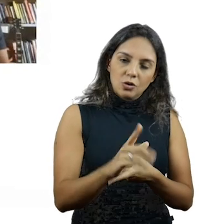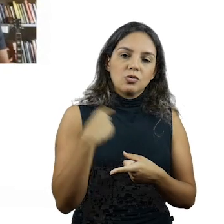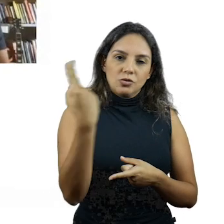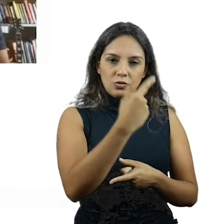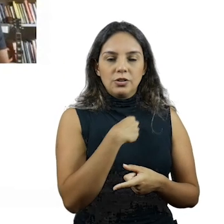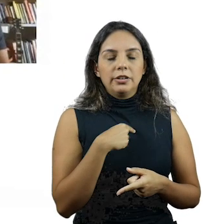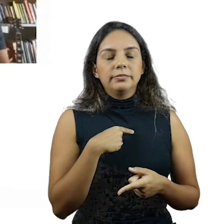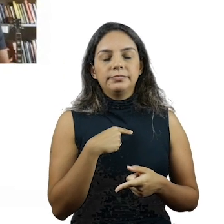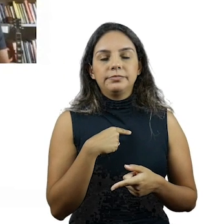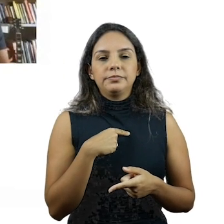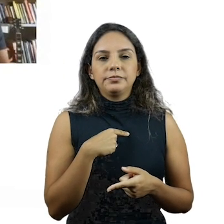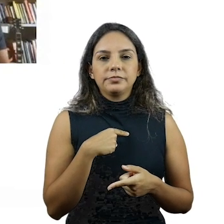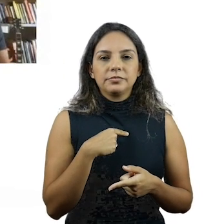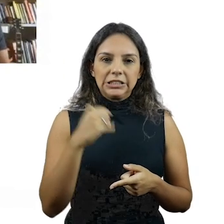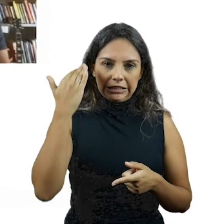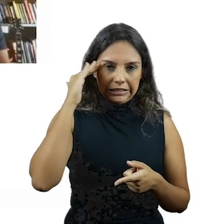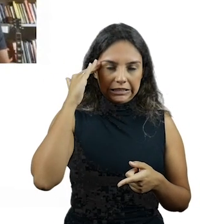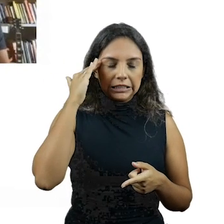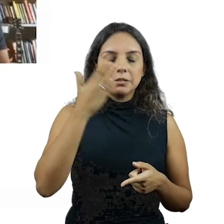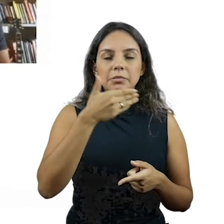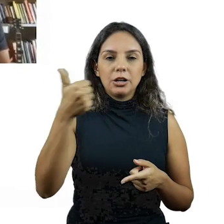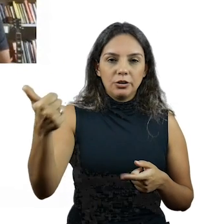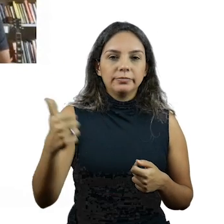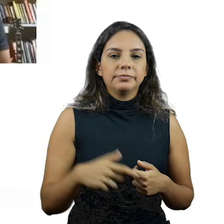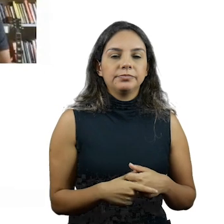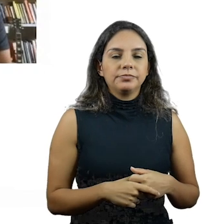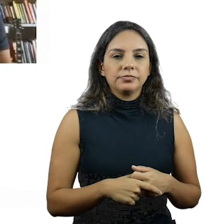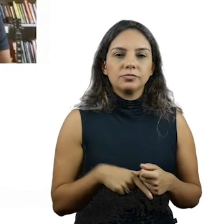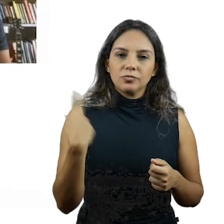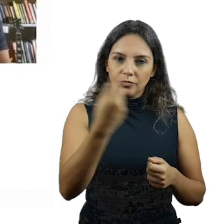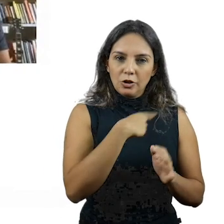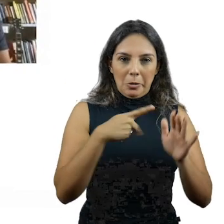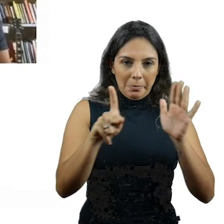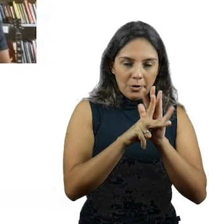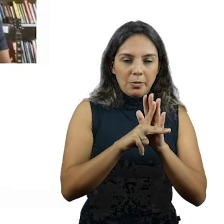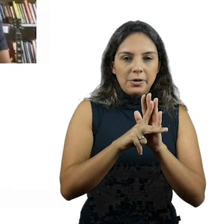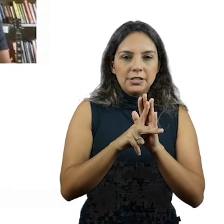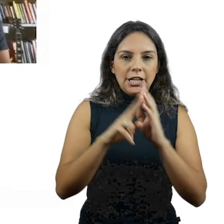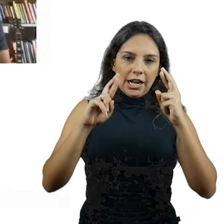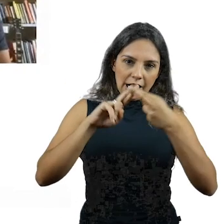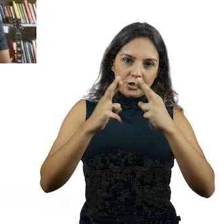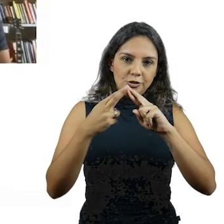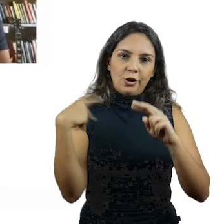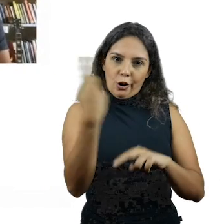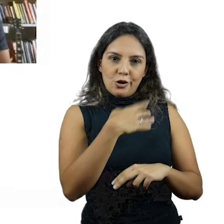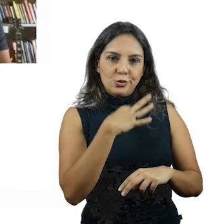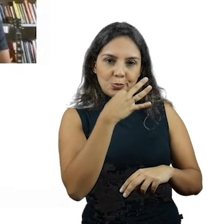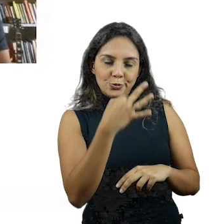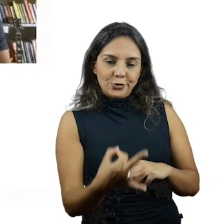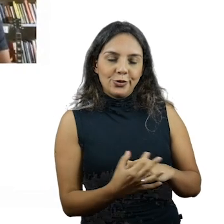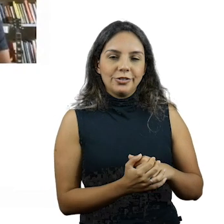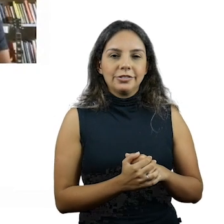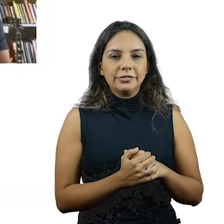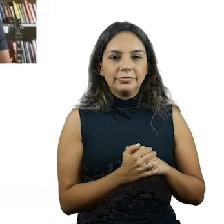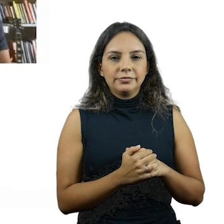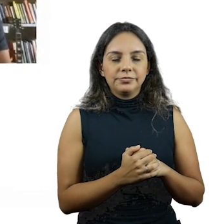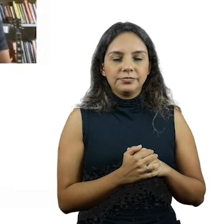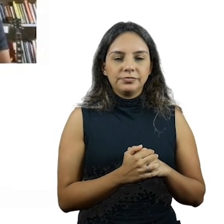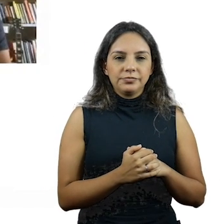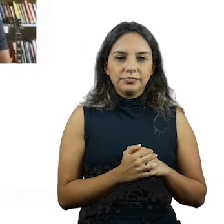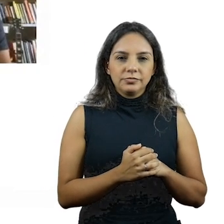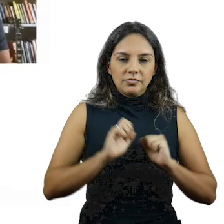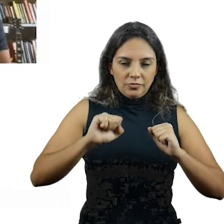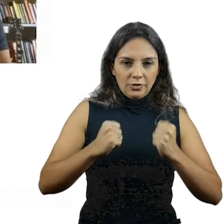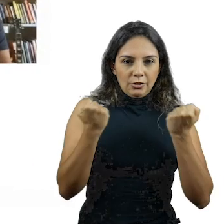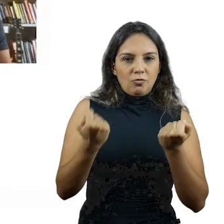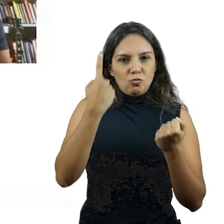ajuda a gente a entender, né, melhor as nossas próprias relações e as nossas opções, né? Então, nesse sentido,